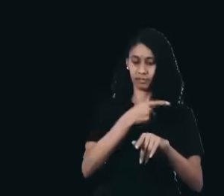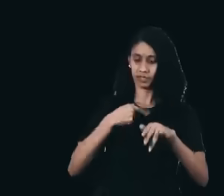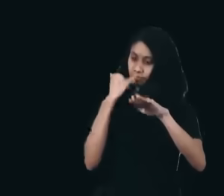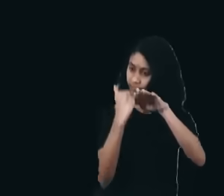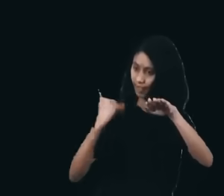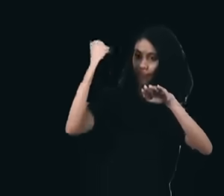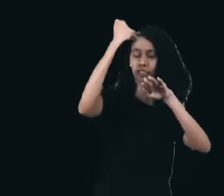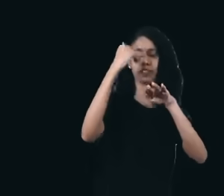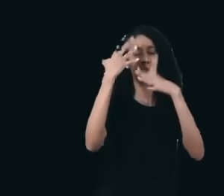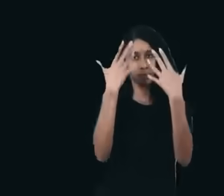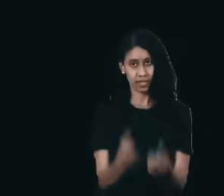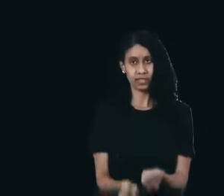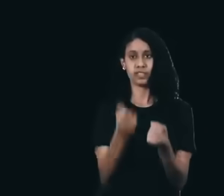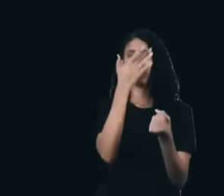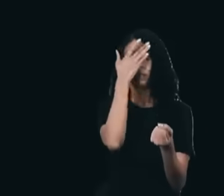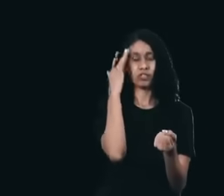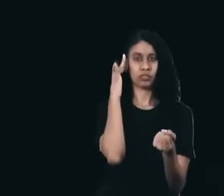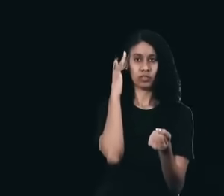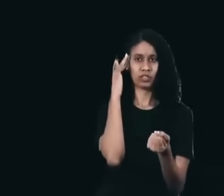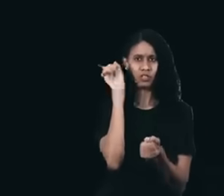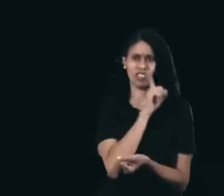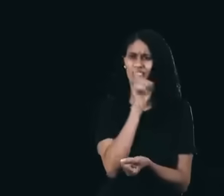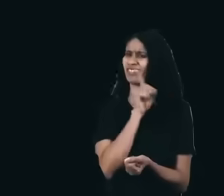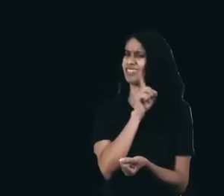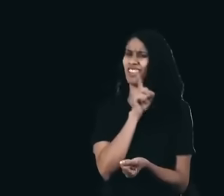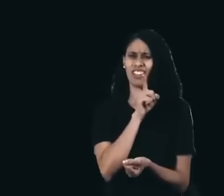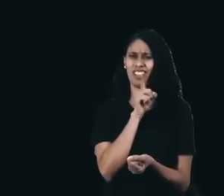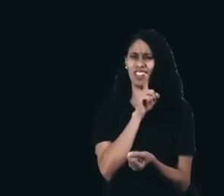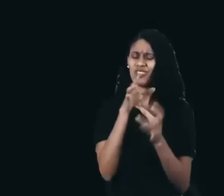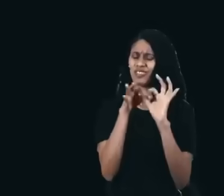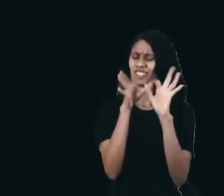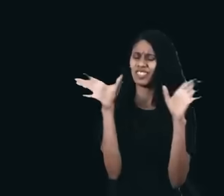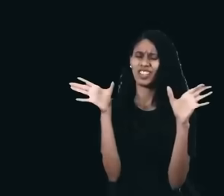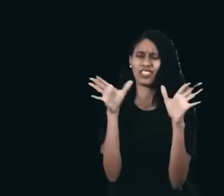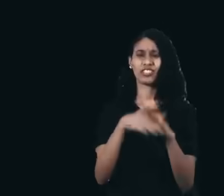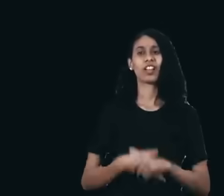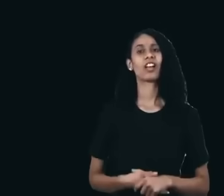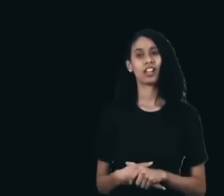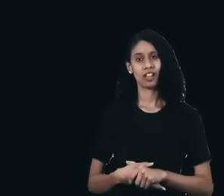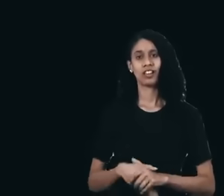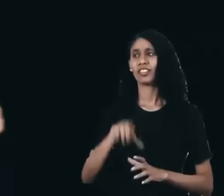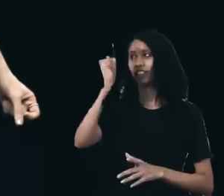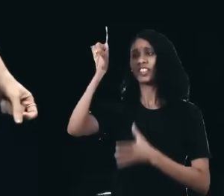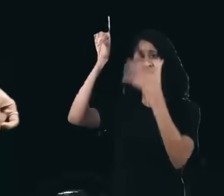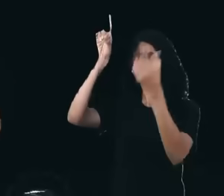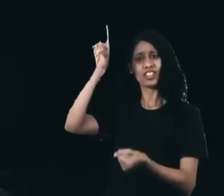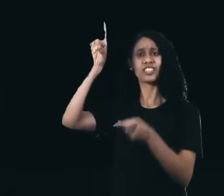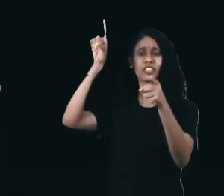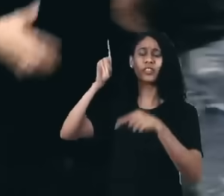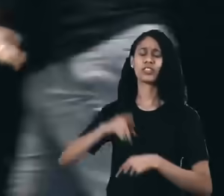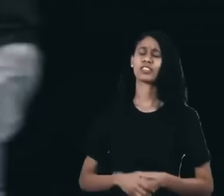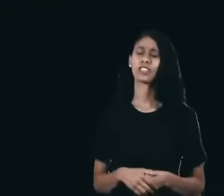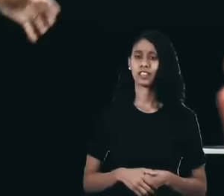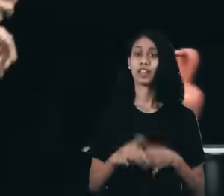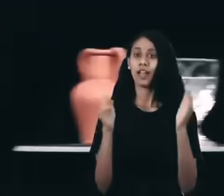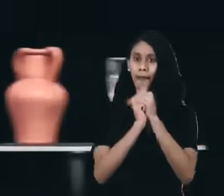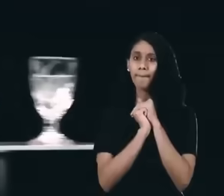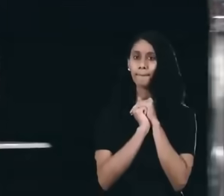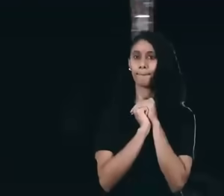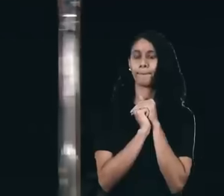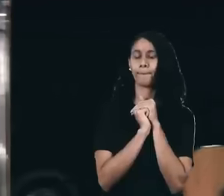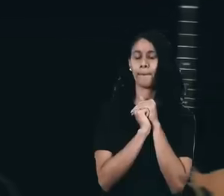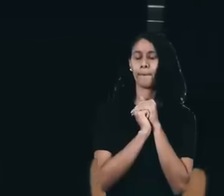para receber a aceitação das pessoas. Seja você, seja livre. Você já tem a aceitação do seu Pai Celestial. Amém, minha